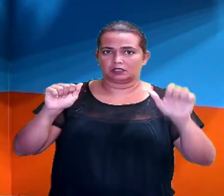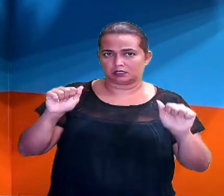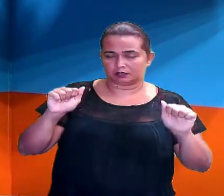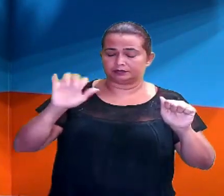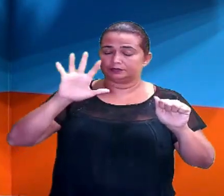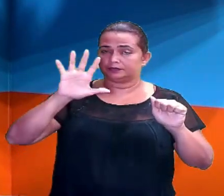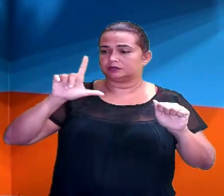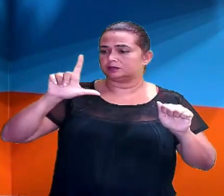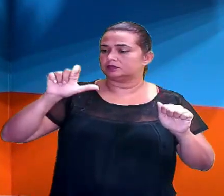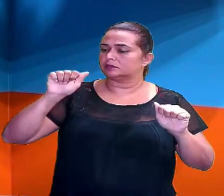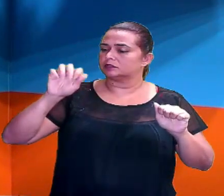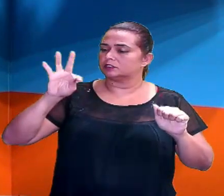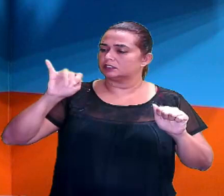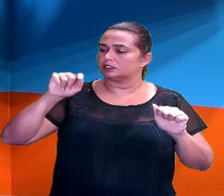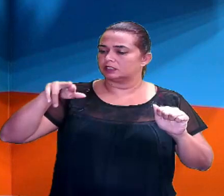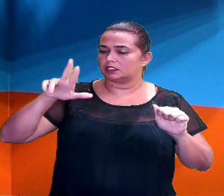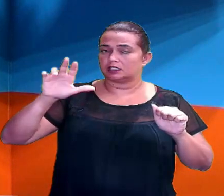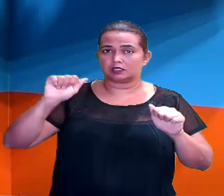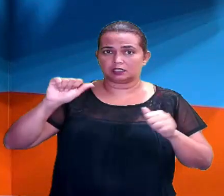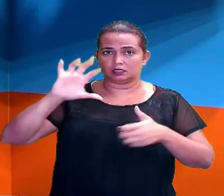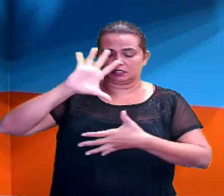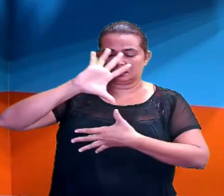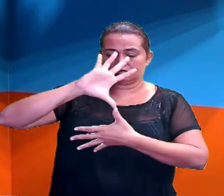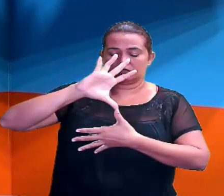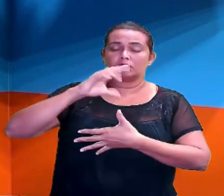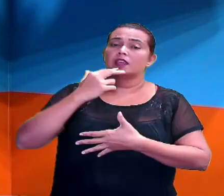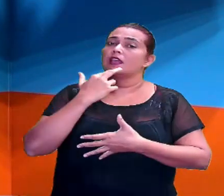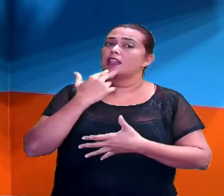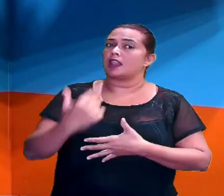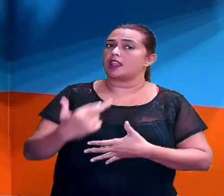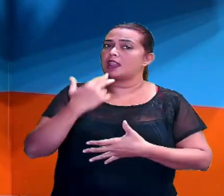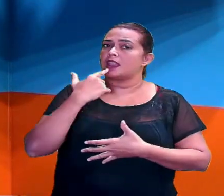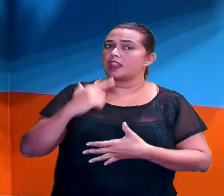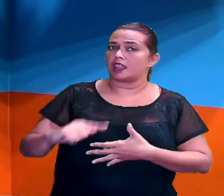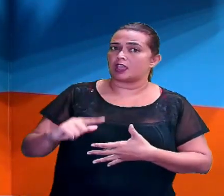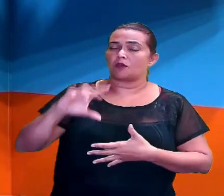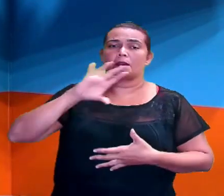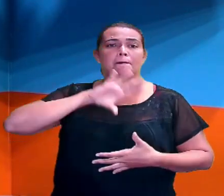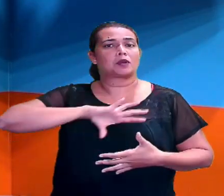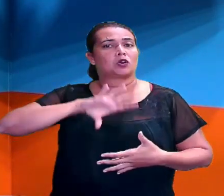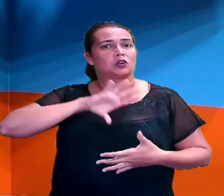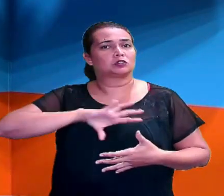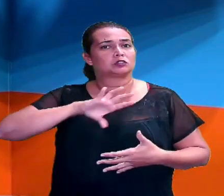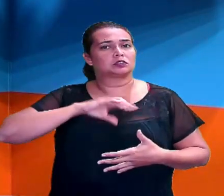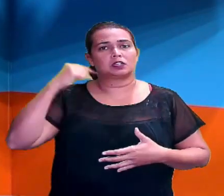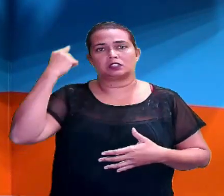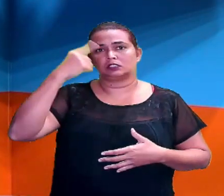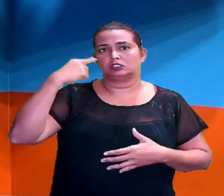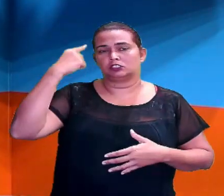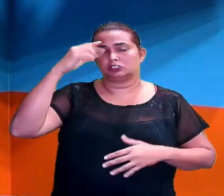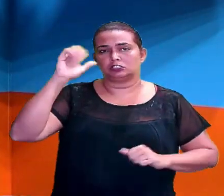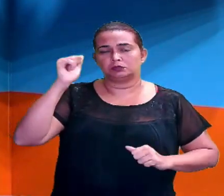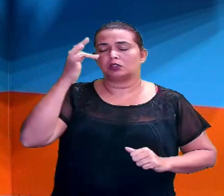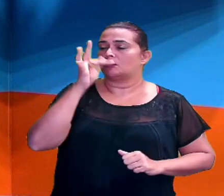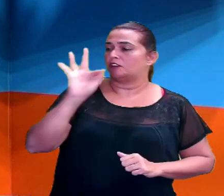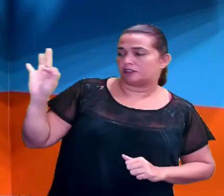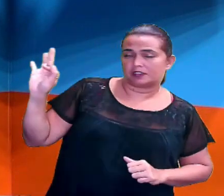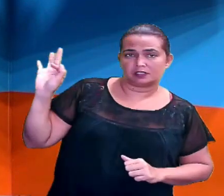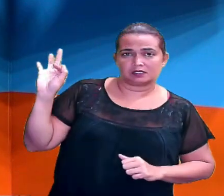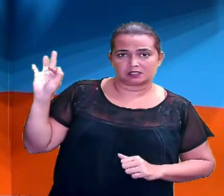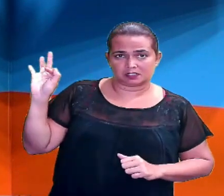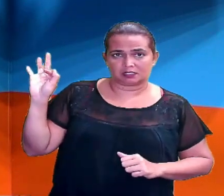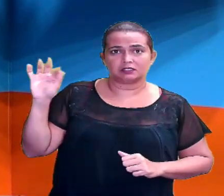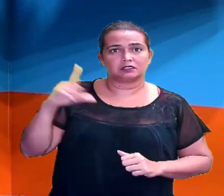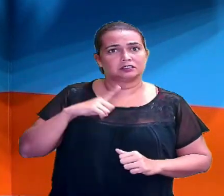A América Latina corresponde aos países de língua neolatina, né, o português, espanhol, francês, entre outros, ou seja,